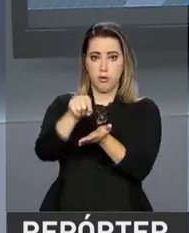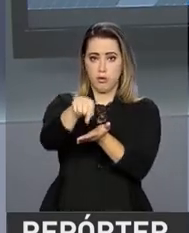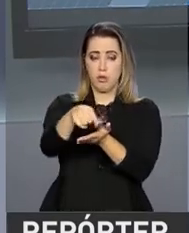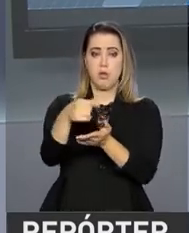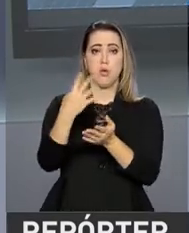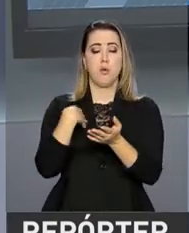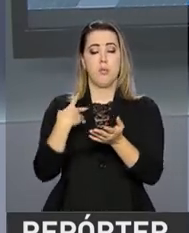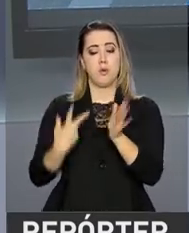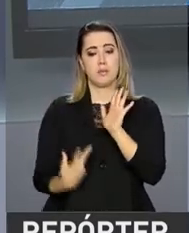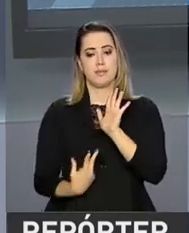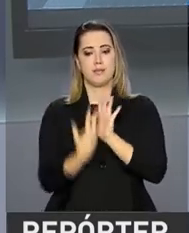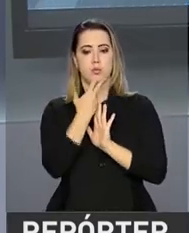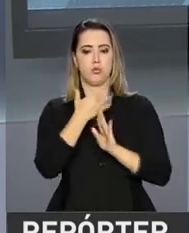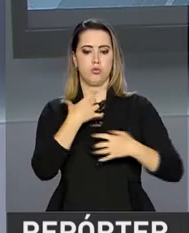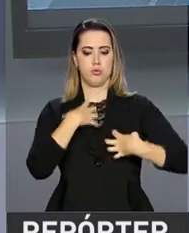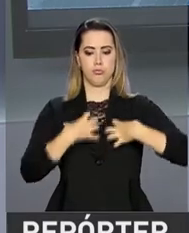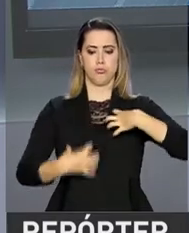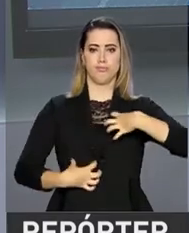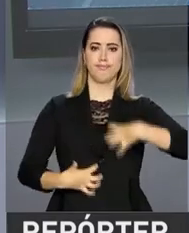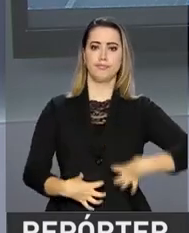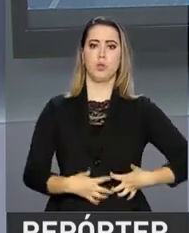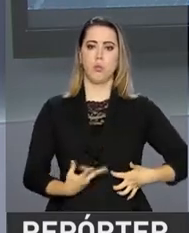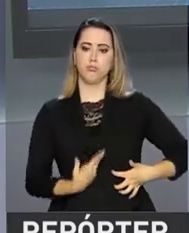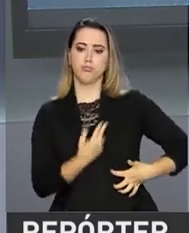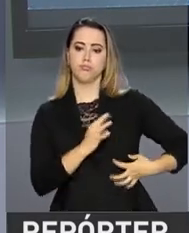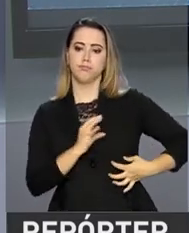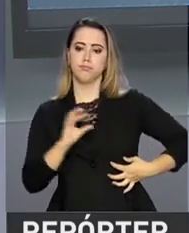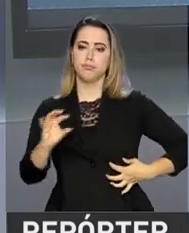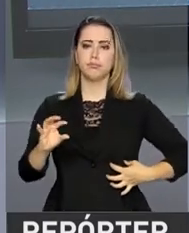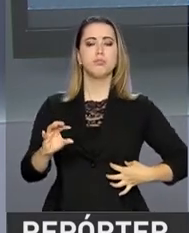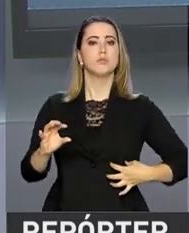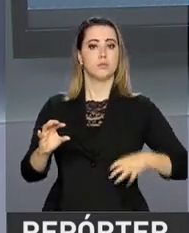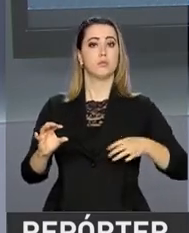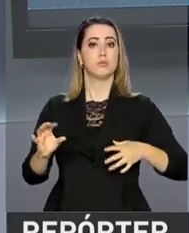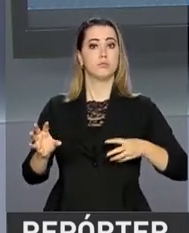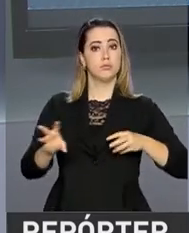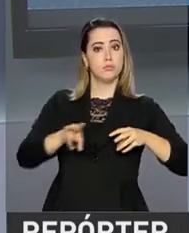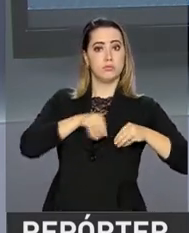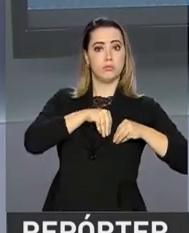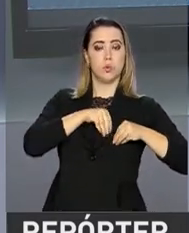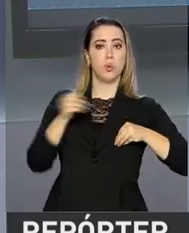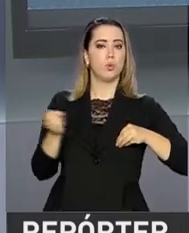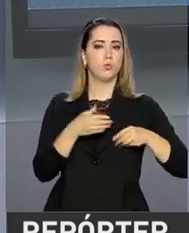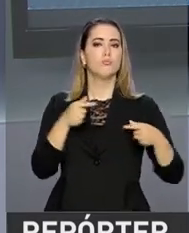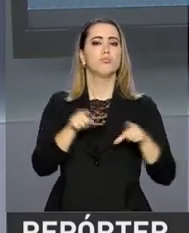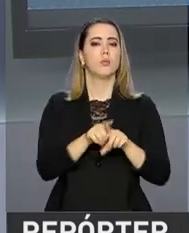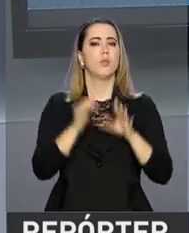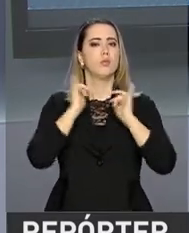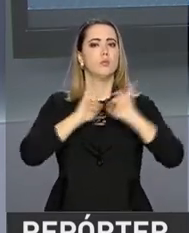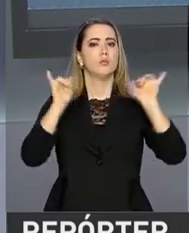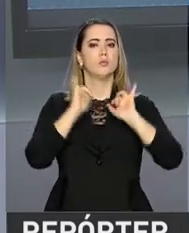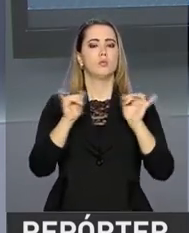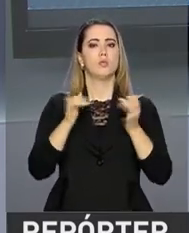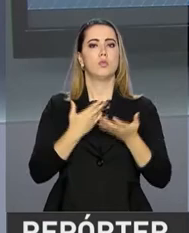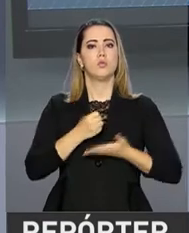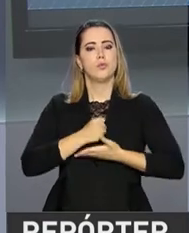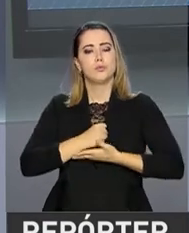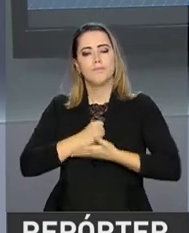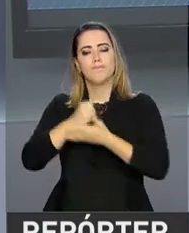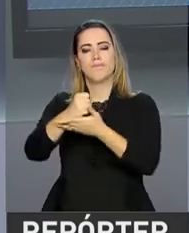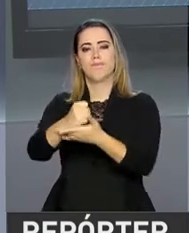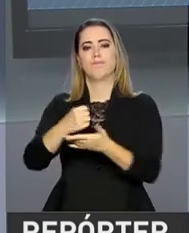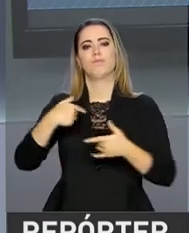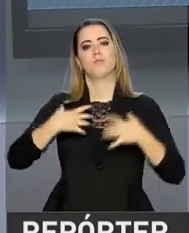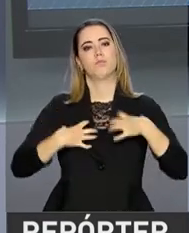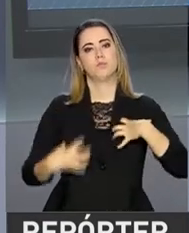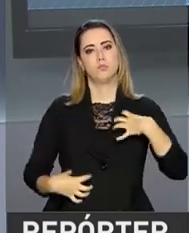de órgãos no brasil o anúncio foi feito pelo ministro da saúde ricardo barros durante o lançamento da campanha nacional de doação de órgãos deste